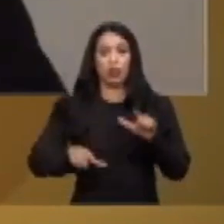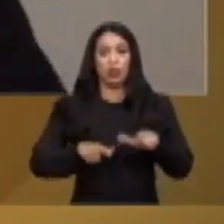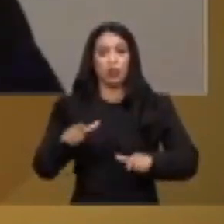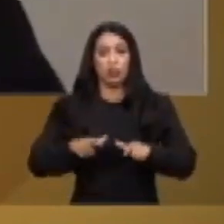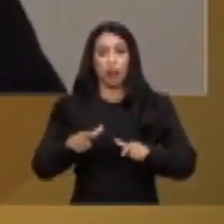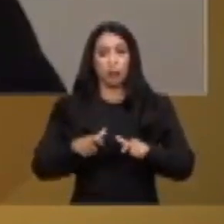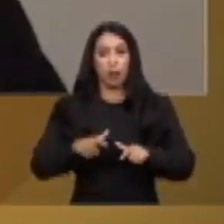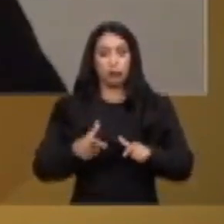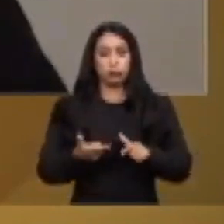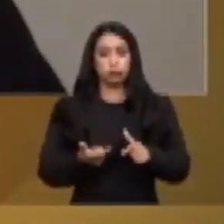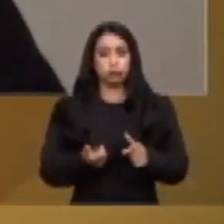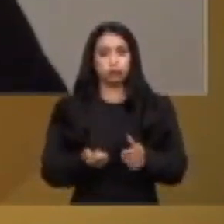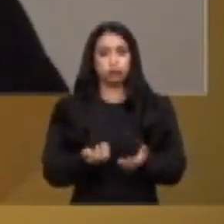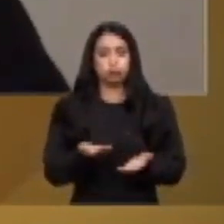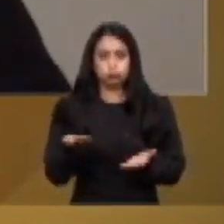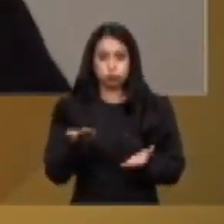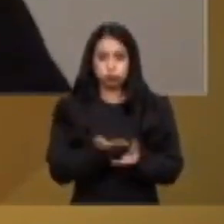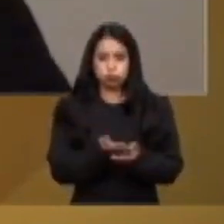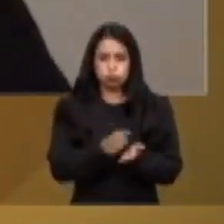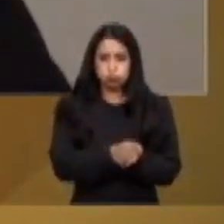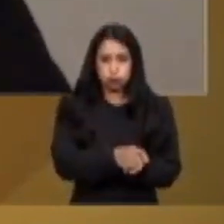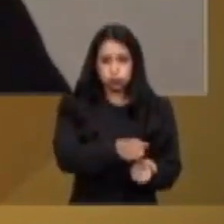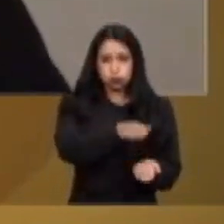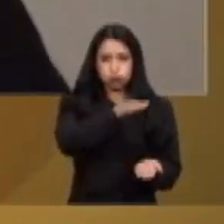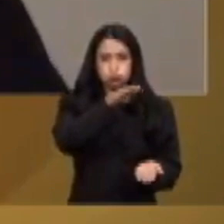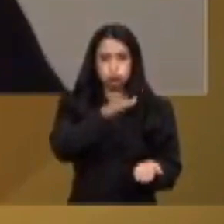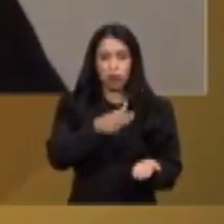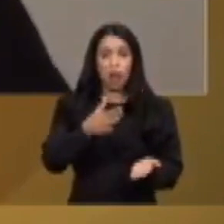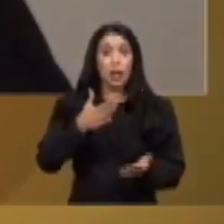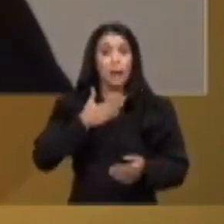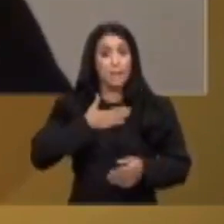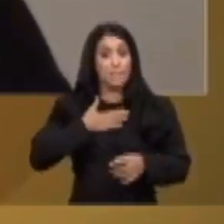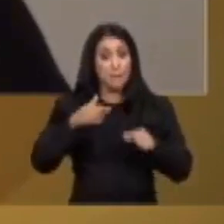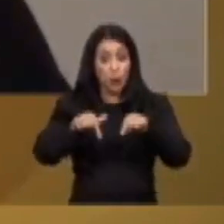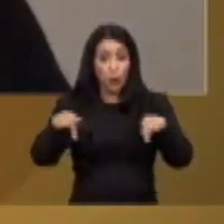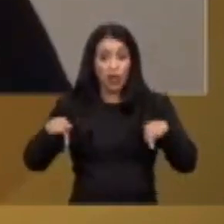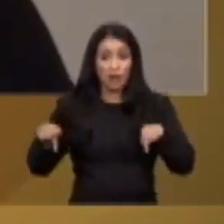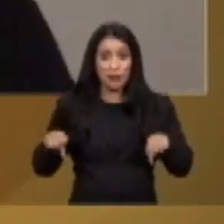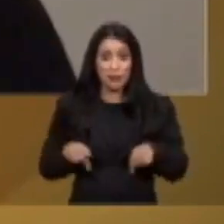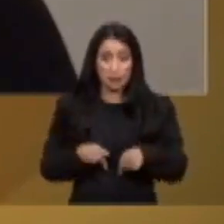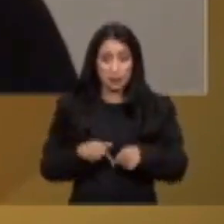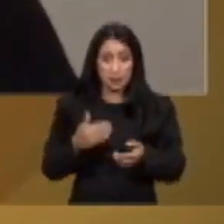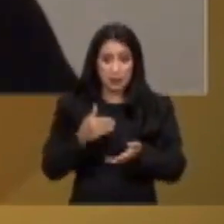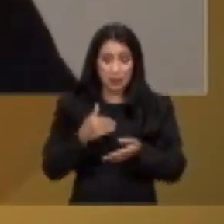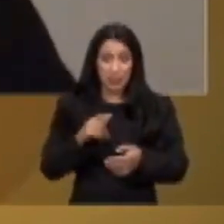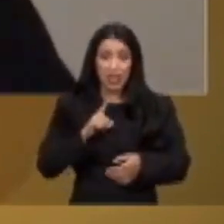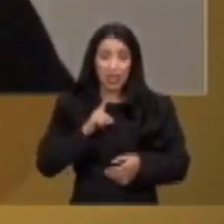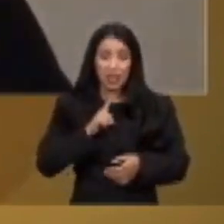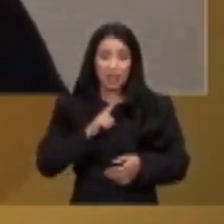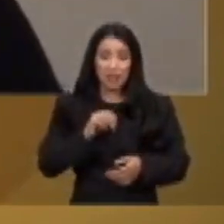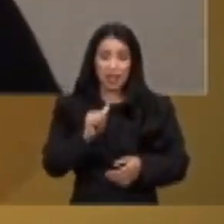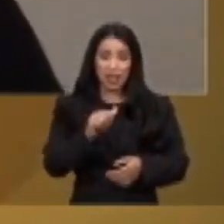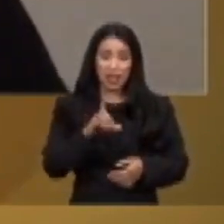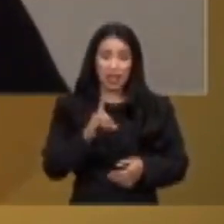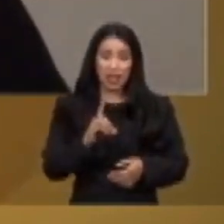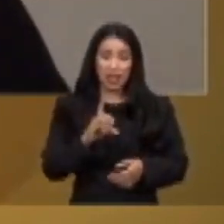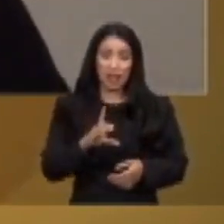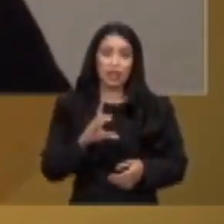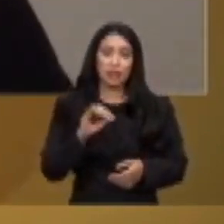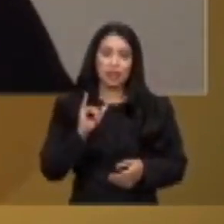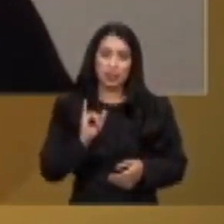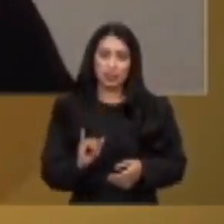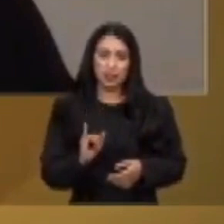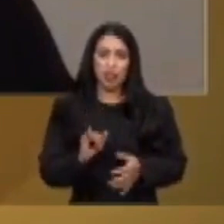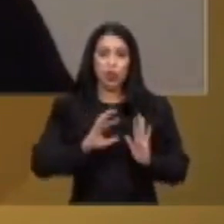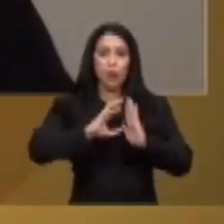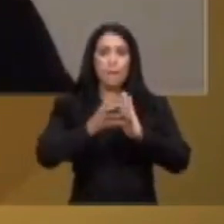Senhor presidente, eu tenho no meu gabinete uma ação direta de inconstitucionalidade que foi ajuizada por um partido político